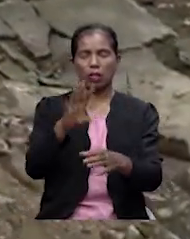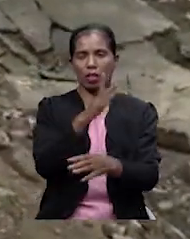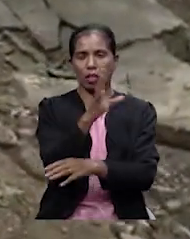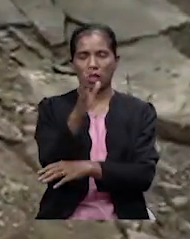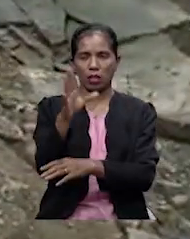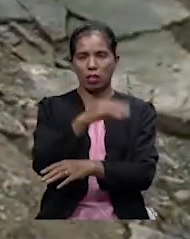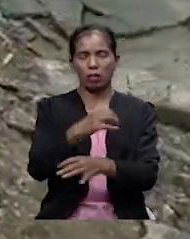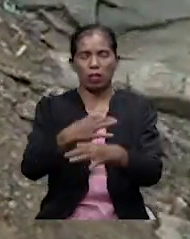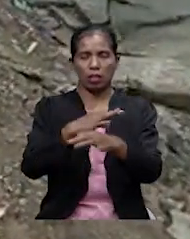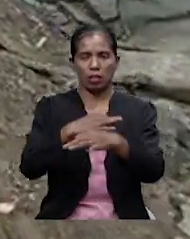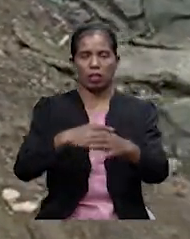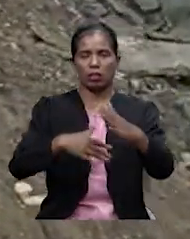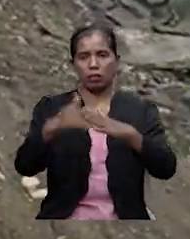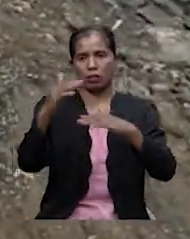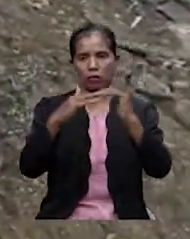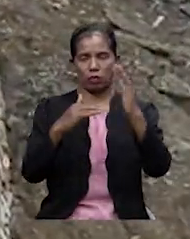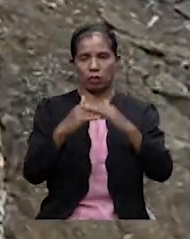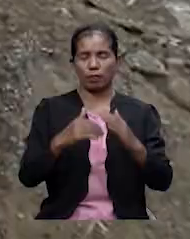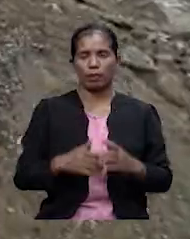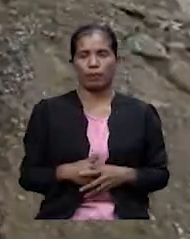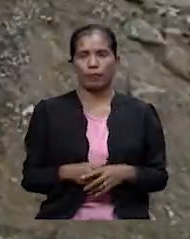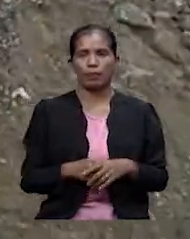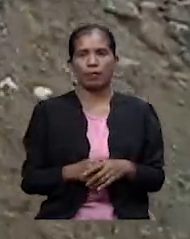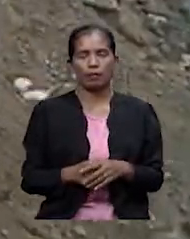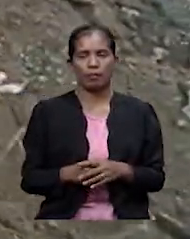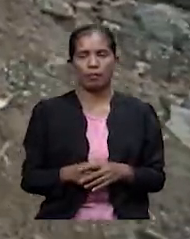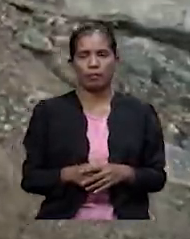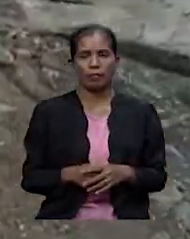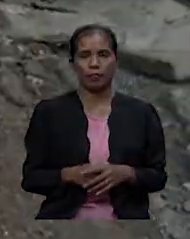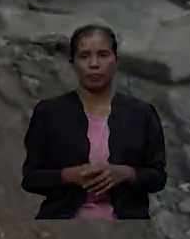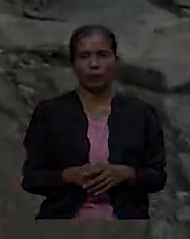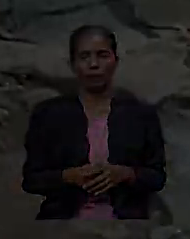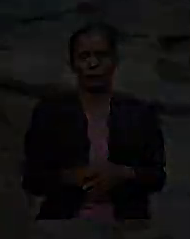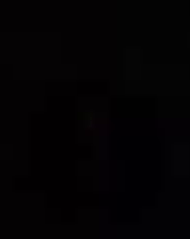construção infraestruturas. Aneceito Leite, Agostinho da Costa, Ziemene.